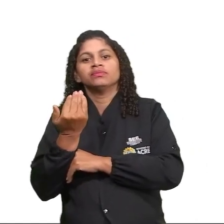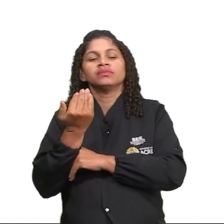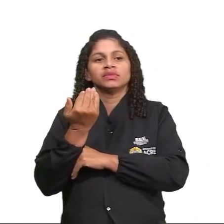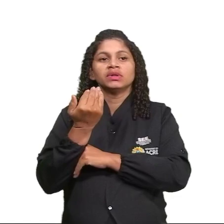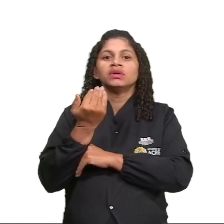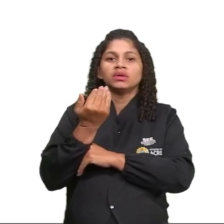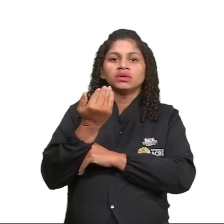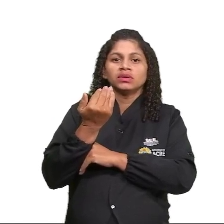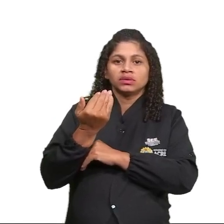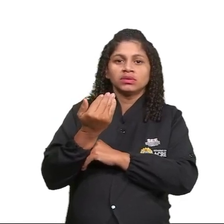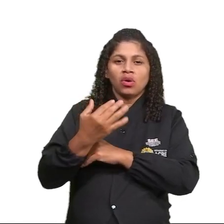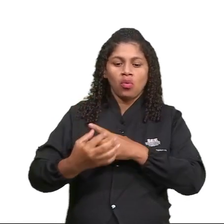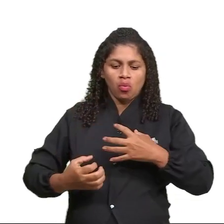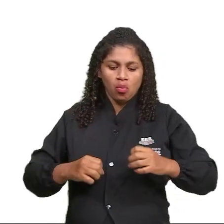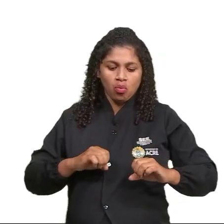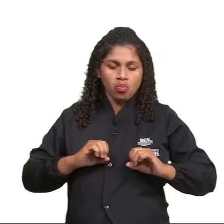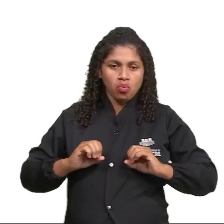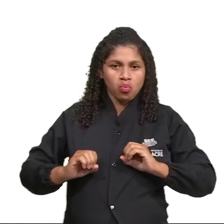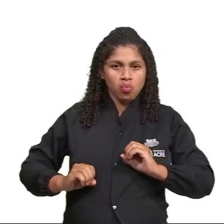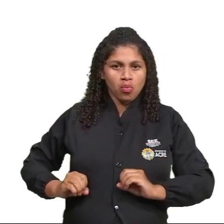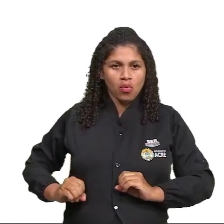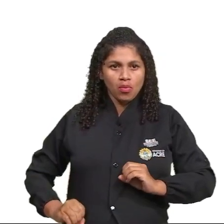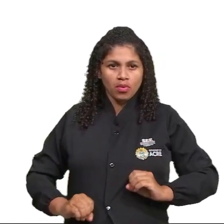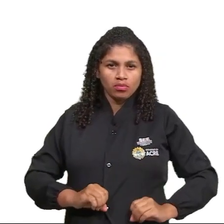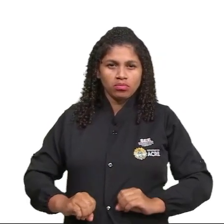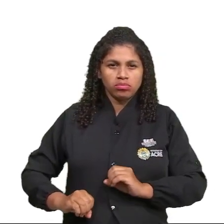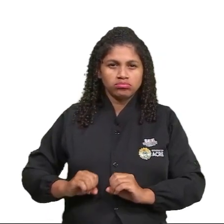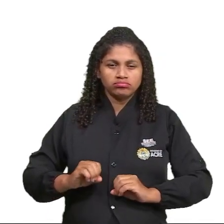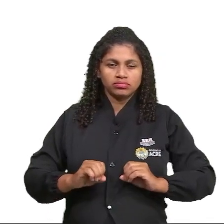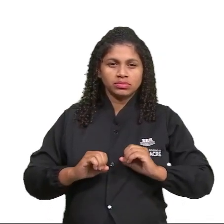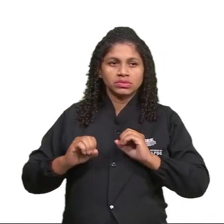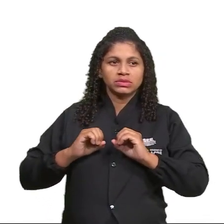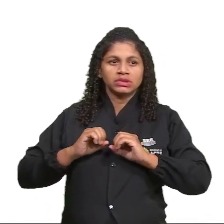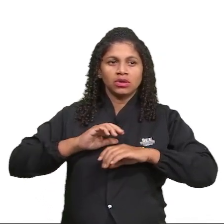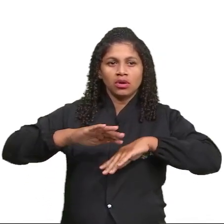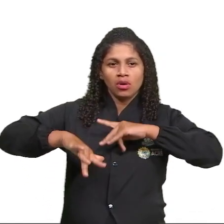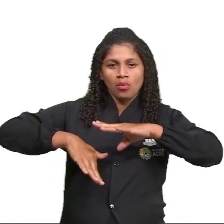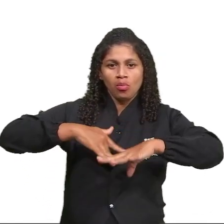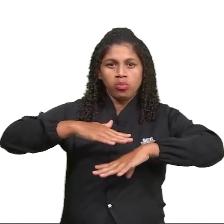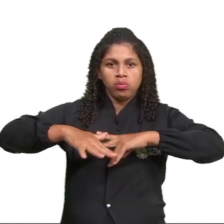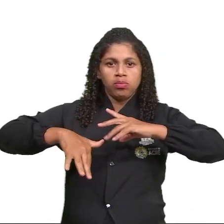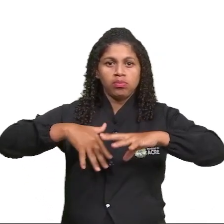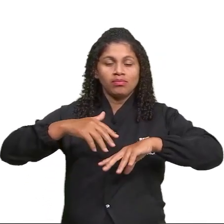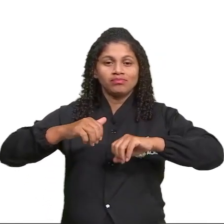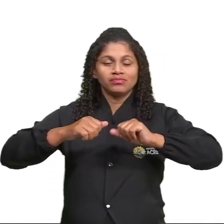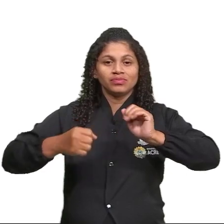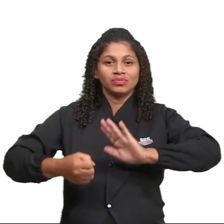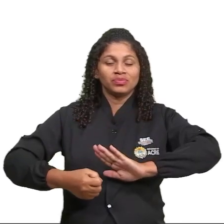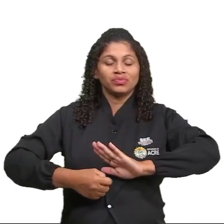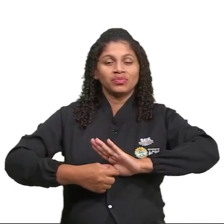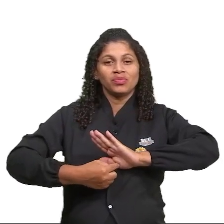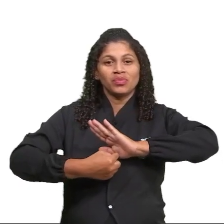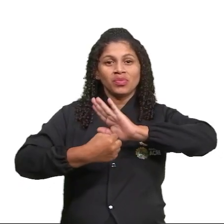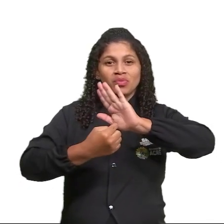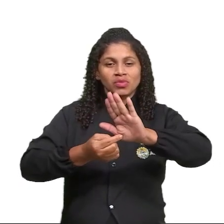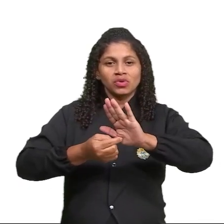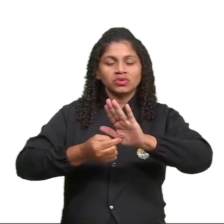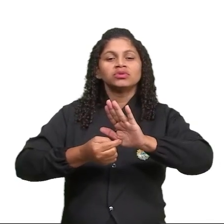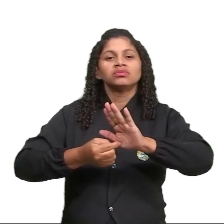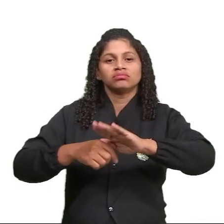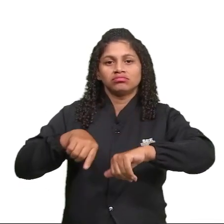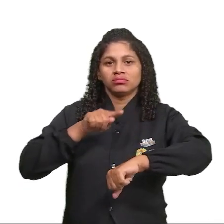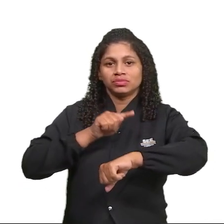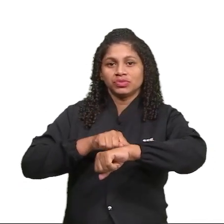né, ou seja, as tripas, para numa linguagem mais coloquial, vasculhadas, principiam a contagem regressiva.